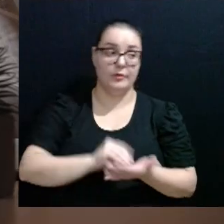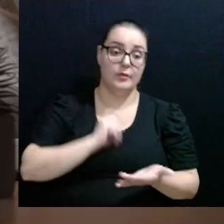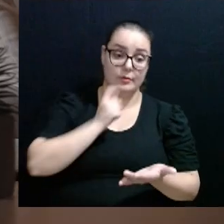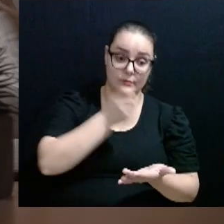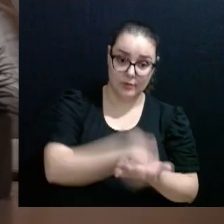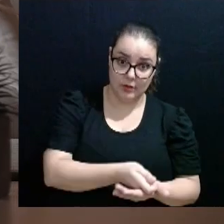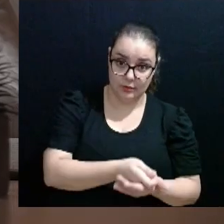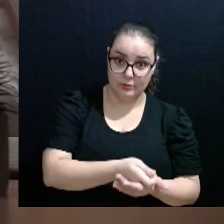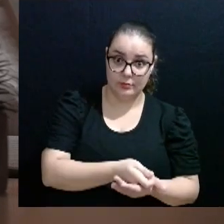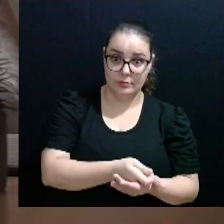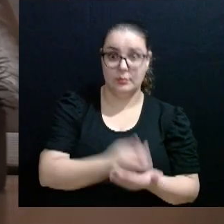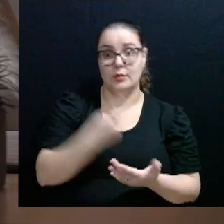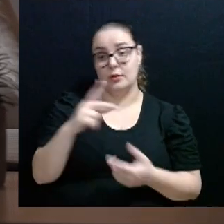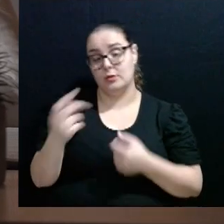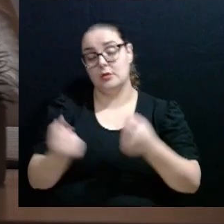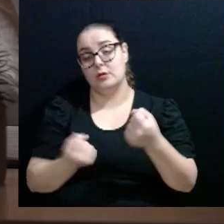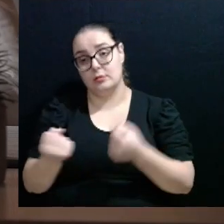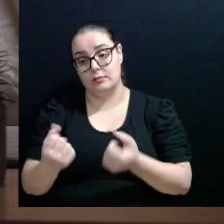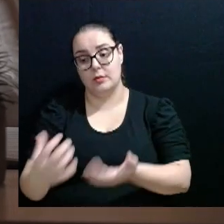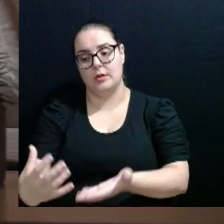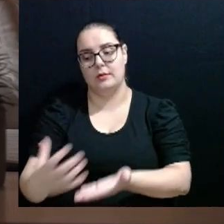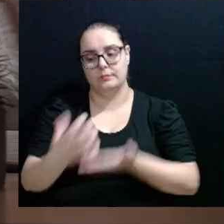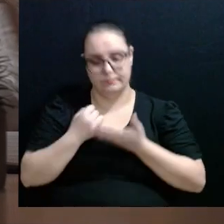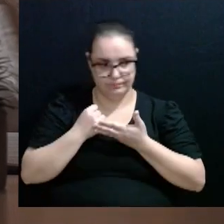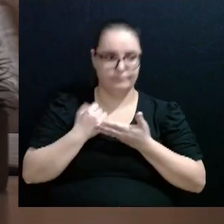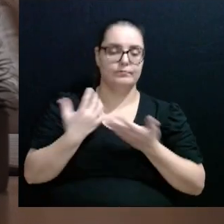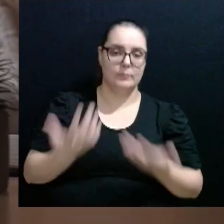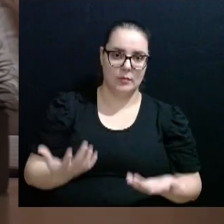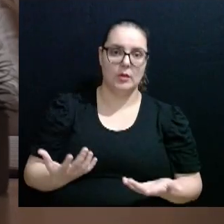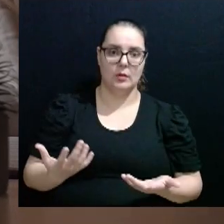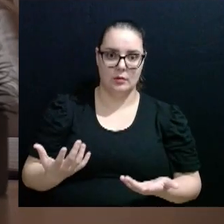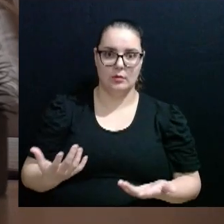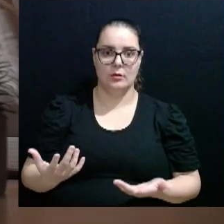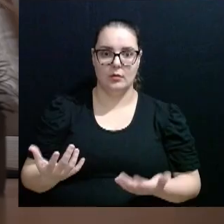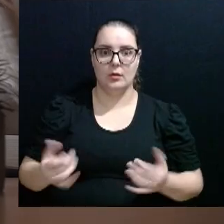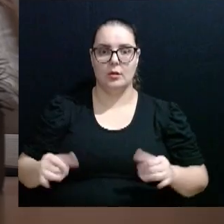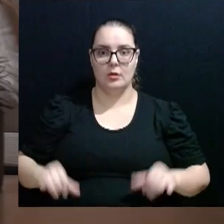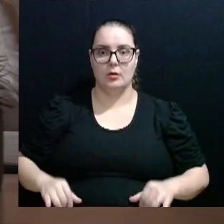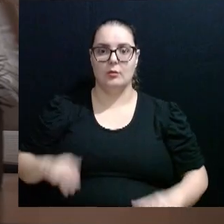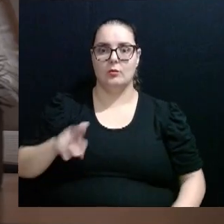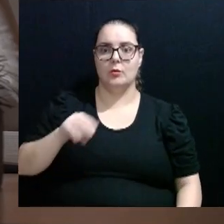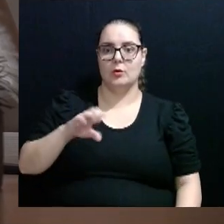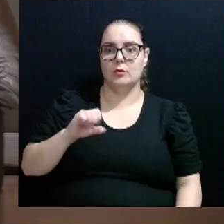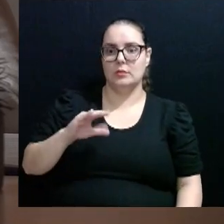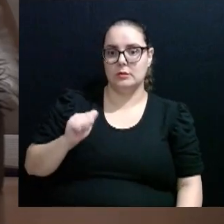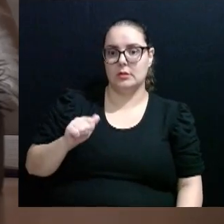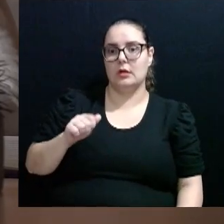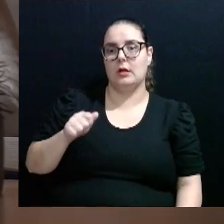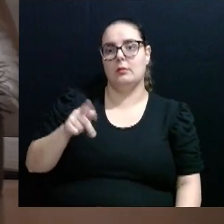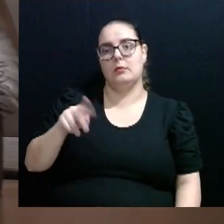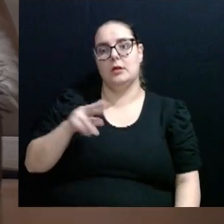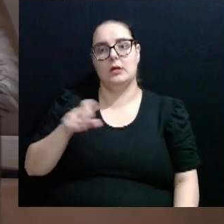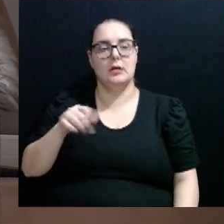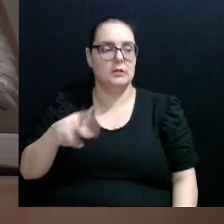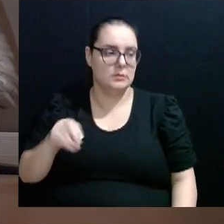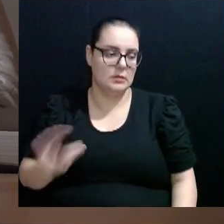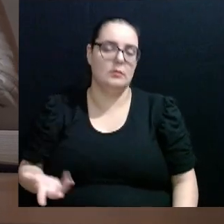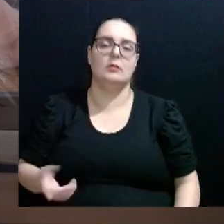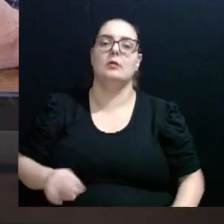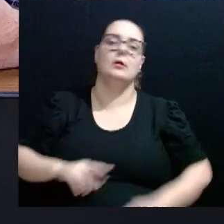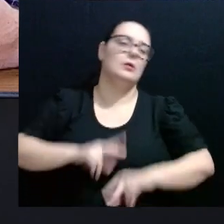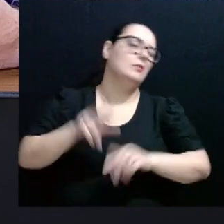seu veículo, ele sofre aí busca e apreensão, ou é apreendido, daí entra mais despesas